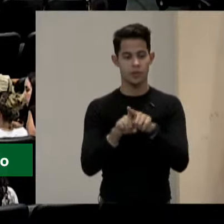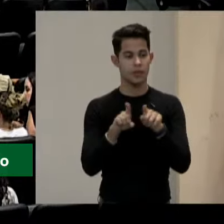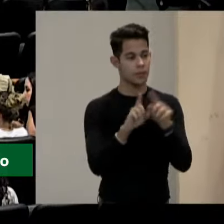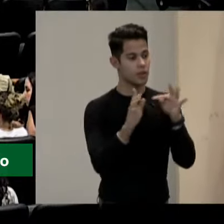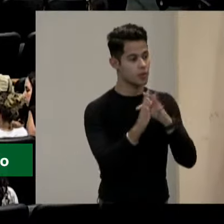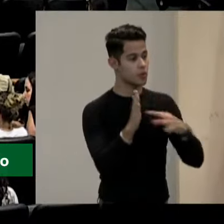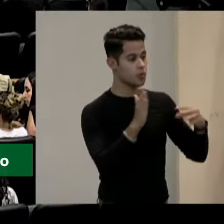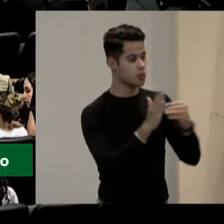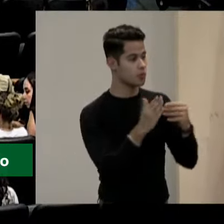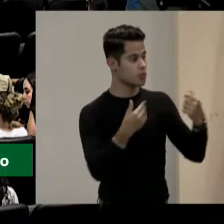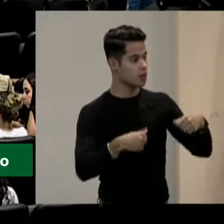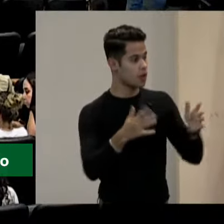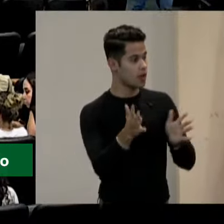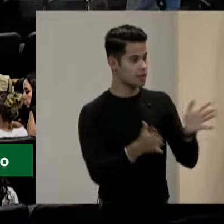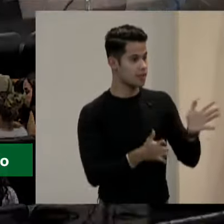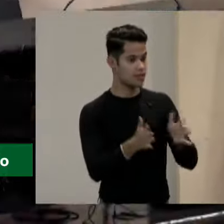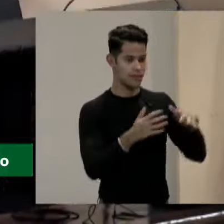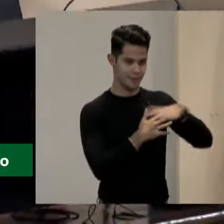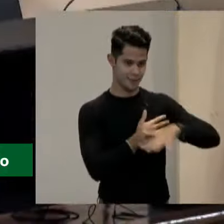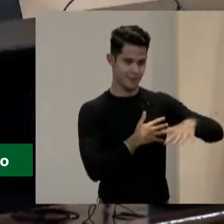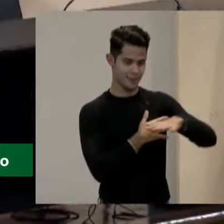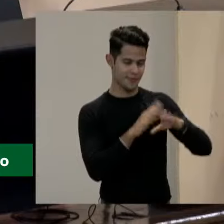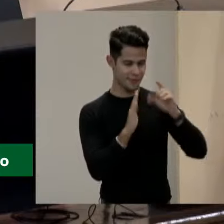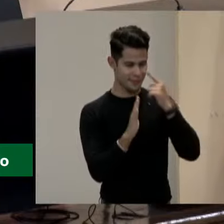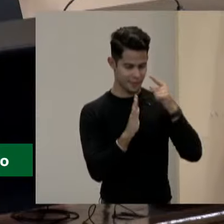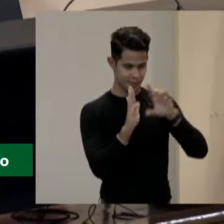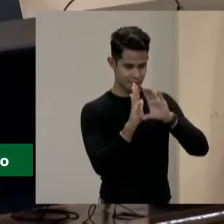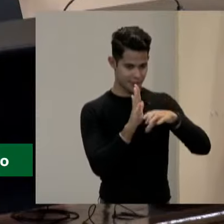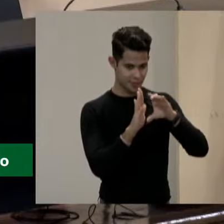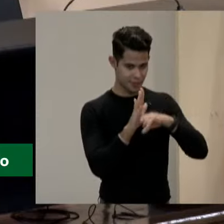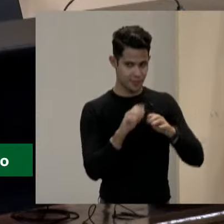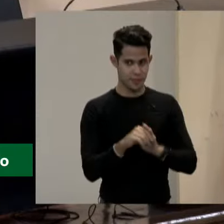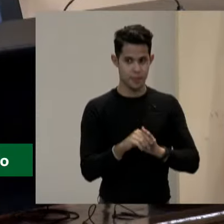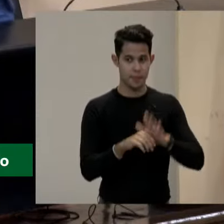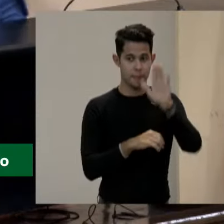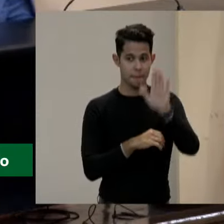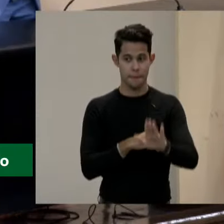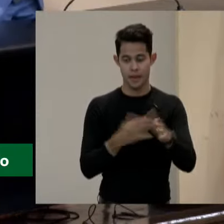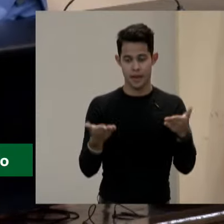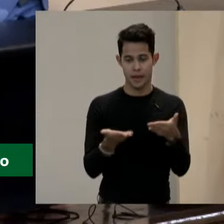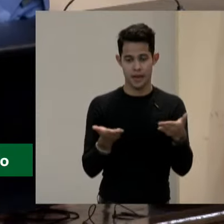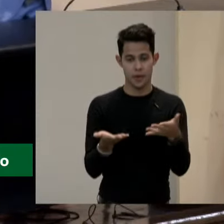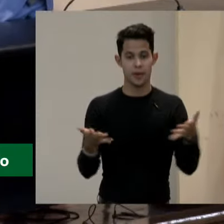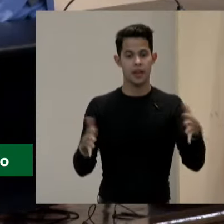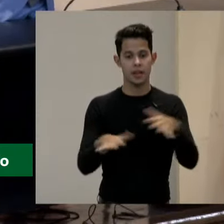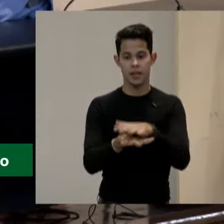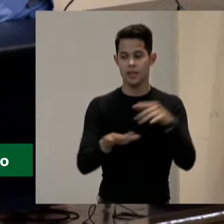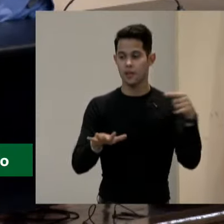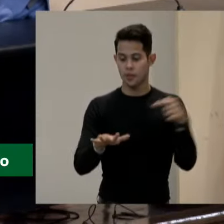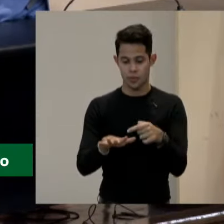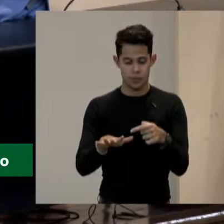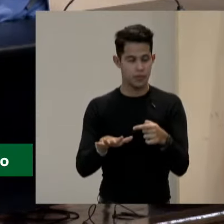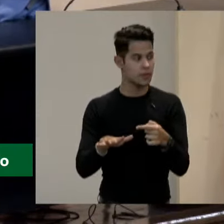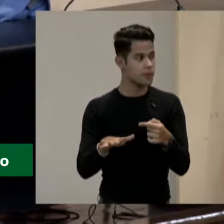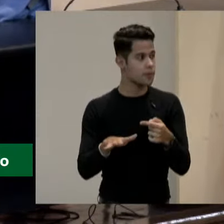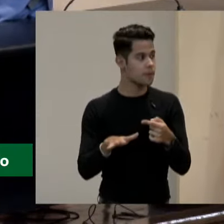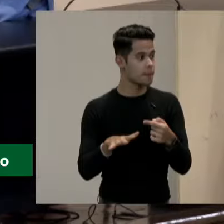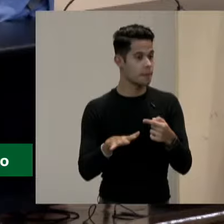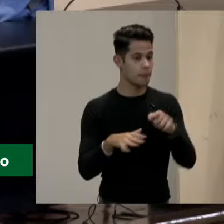todos. Isso é o conceito. Agora, como nós estamos falando de inclusão no ambiente inclusivo, eu quero que